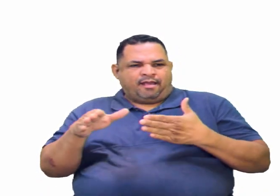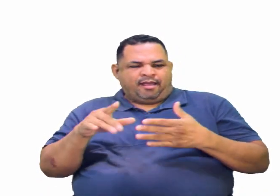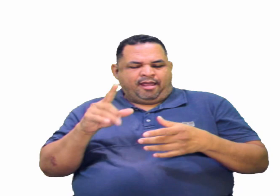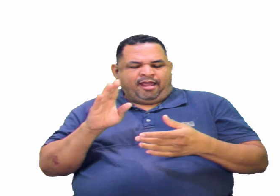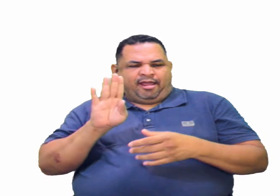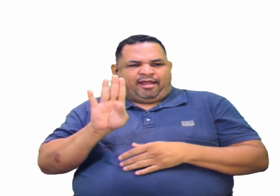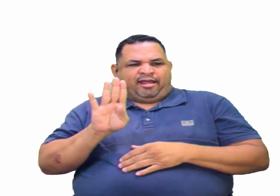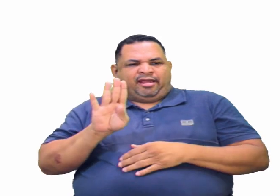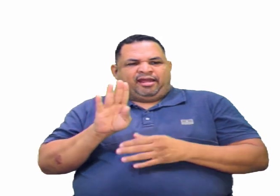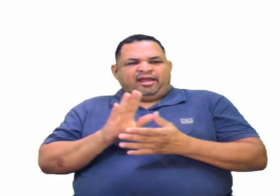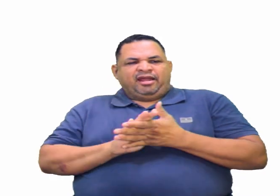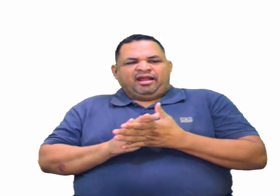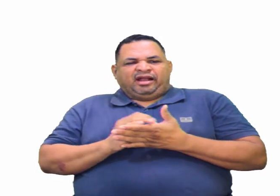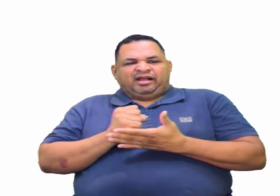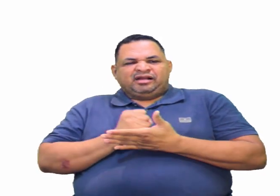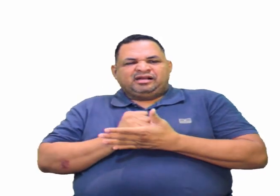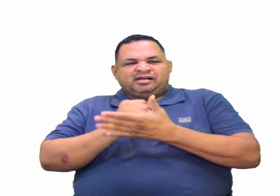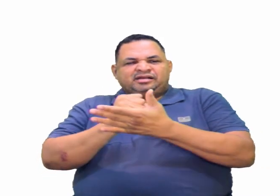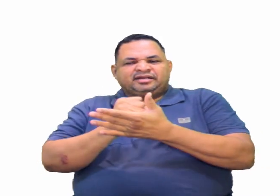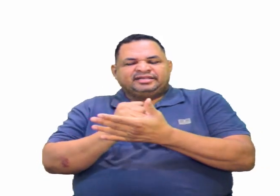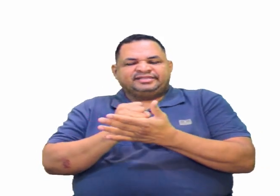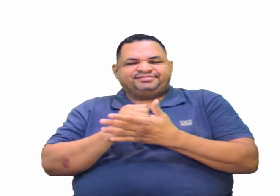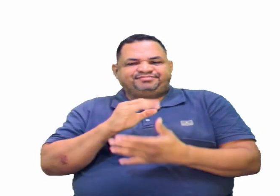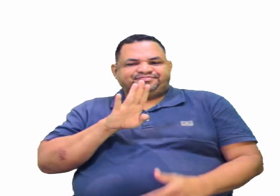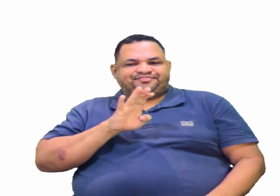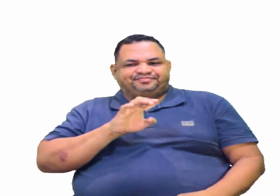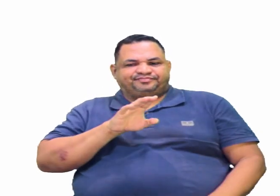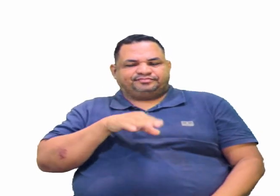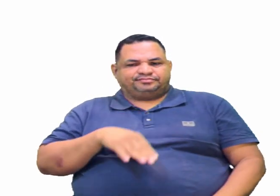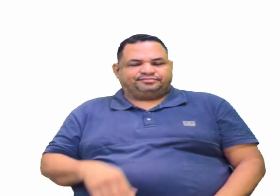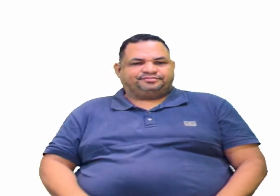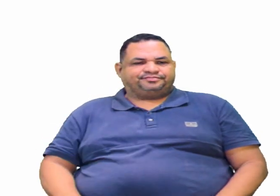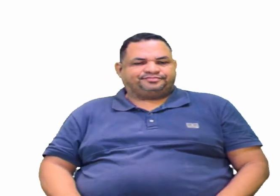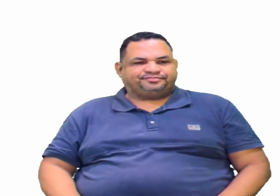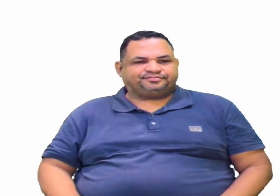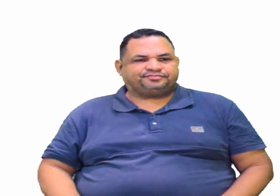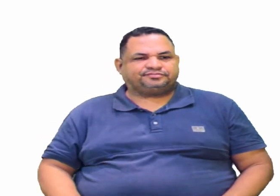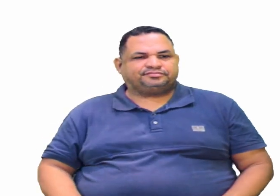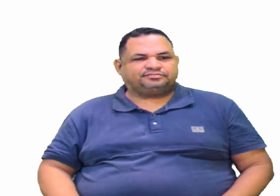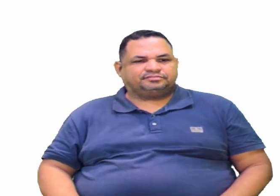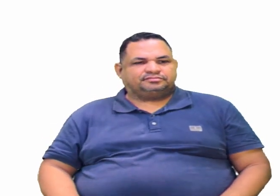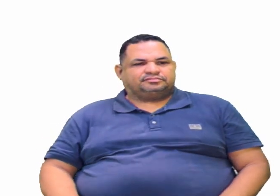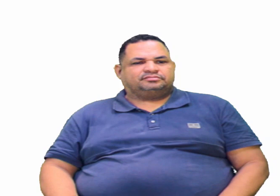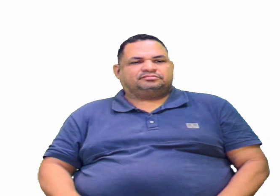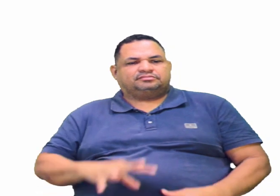está fora. B, basicidade. C,